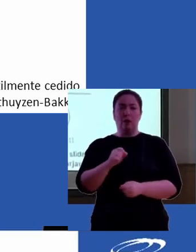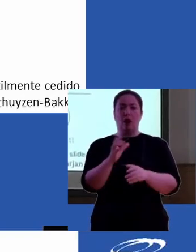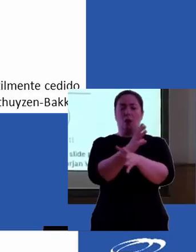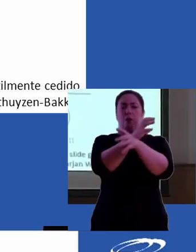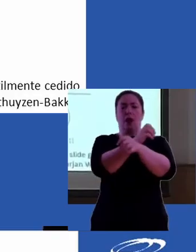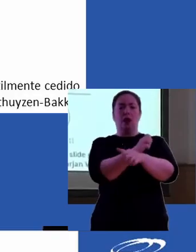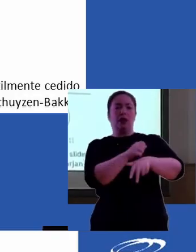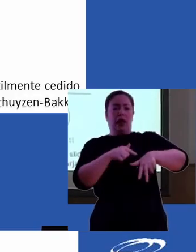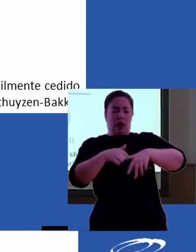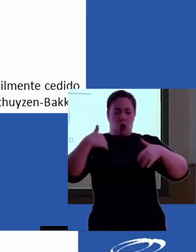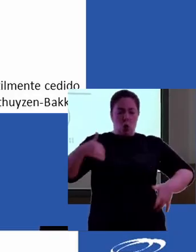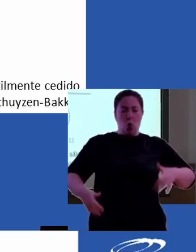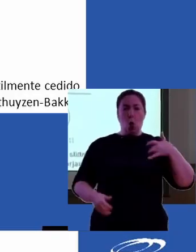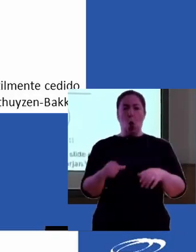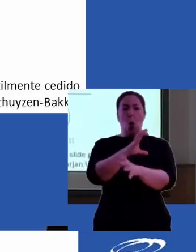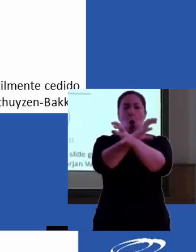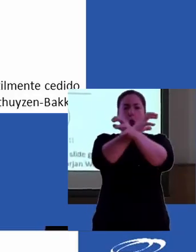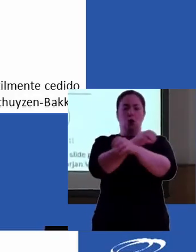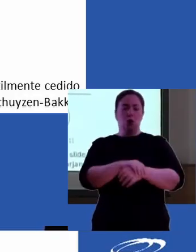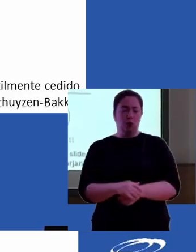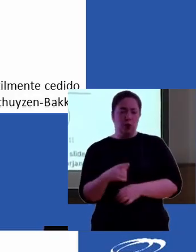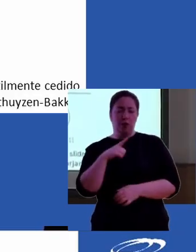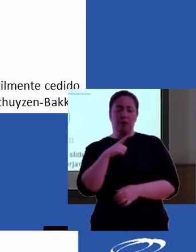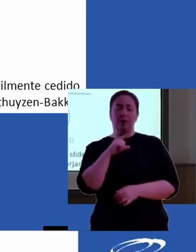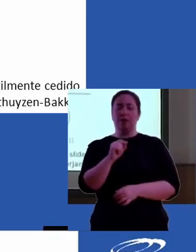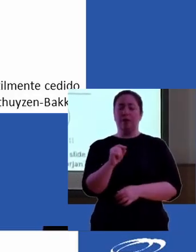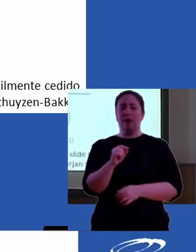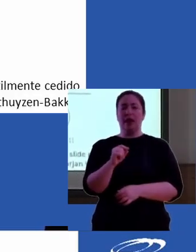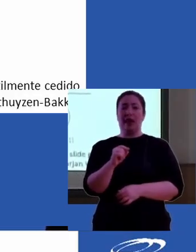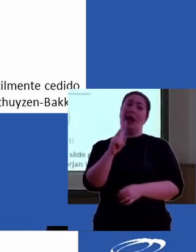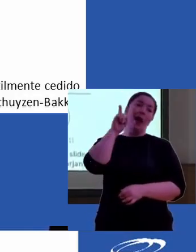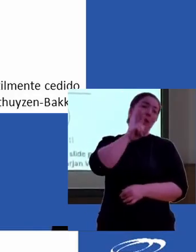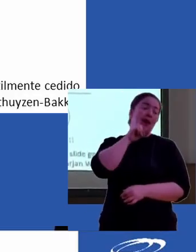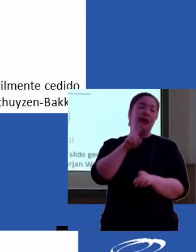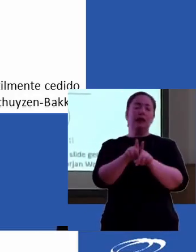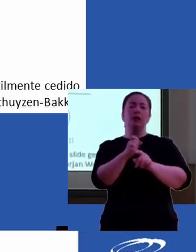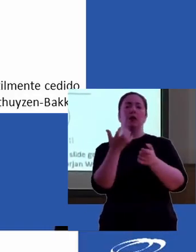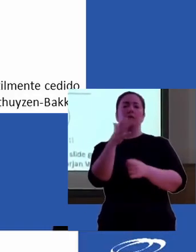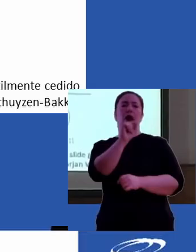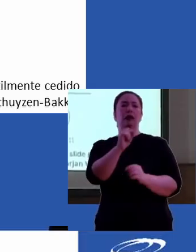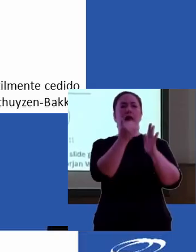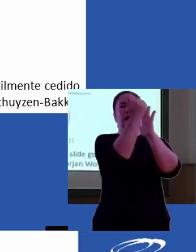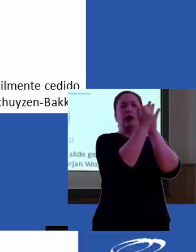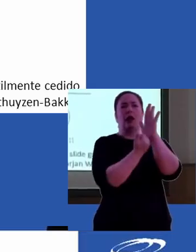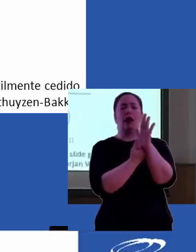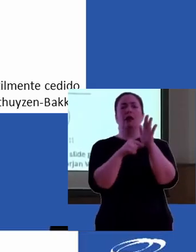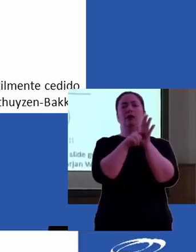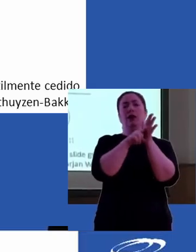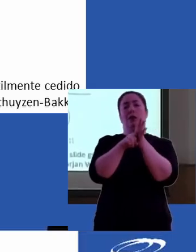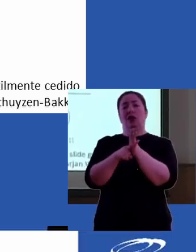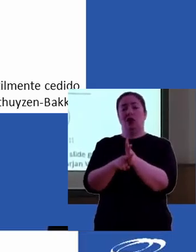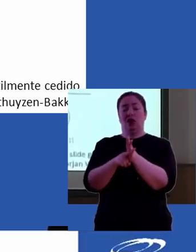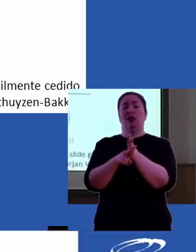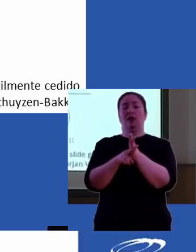mesmo ano, a Sociedade Americana de Doenças Infecciosas também lançou os seus critérios, são 2 critérios diferentes,